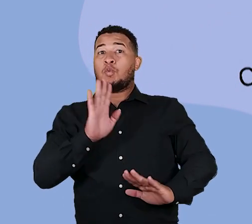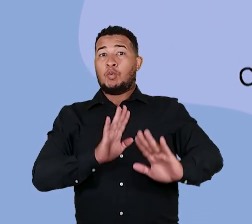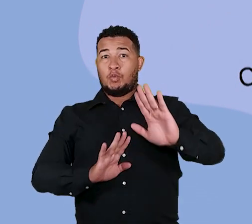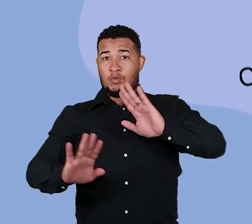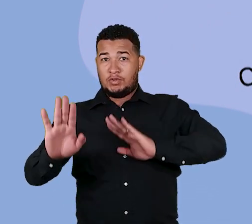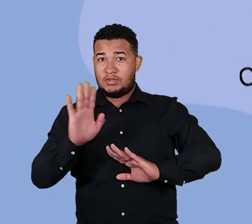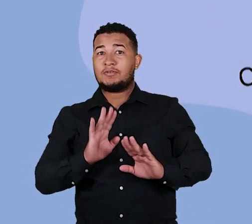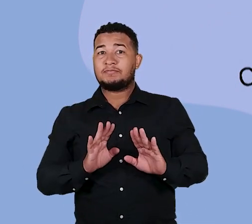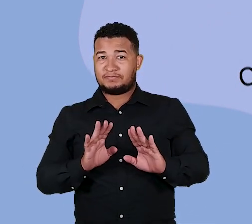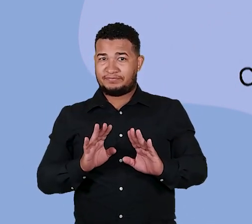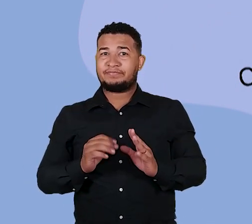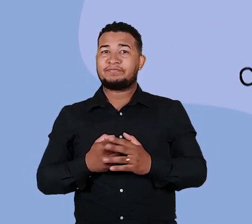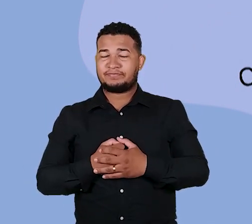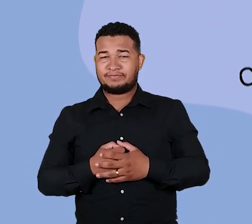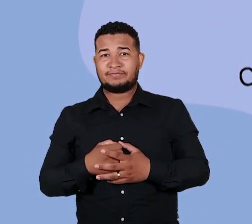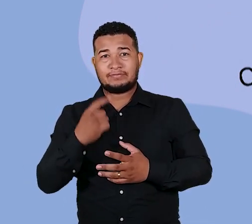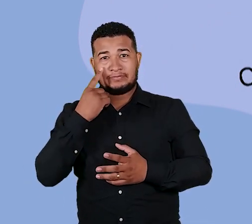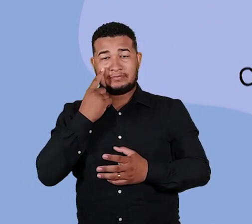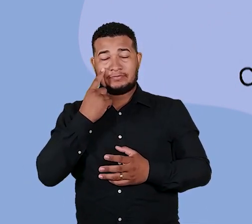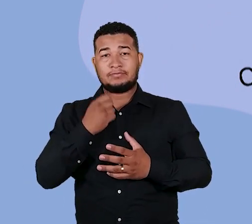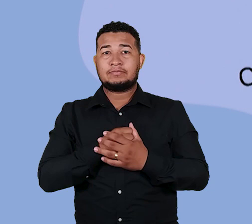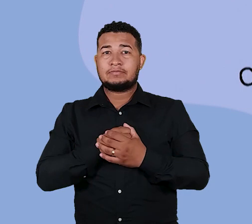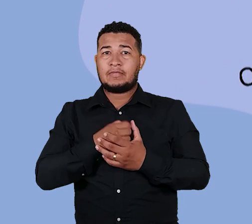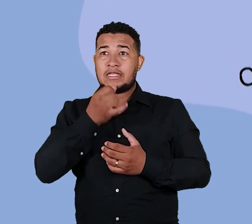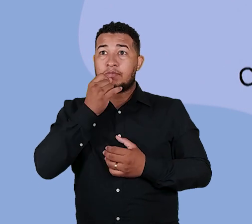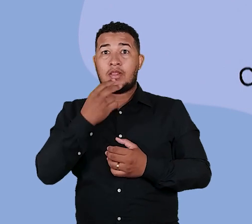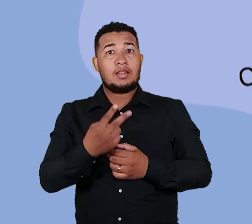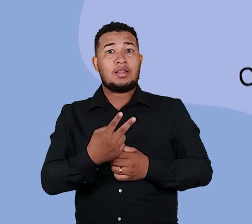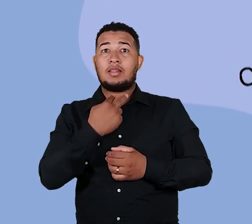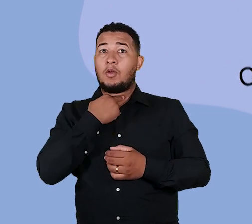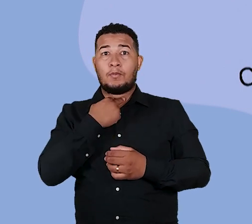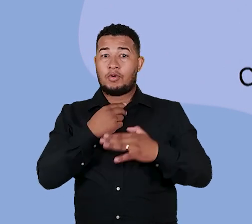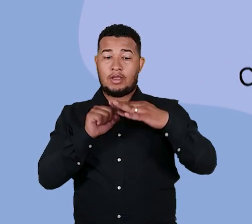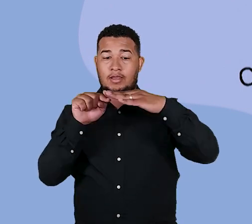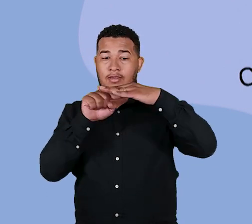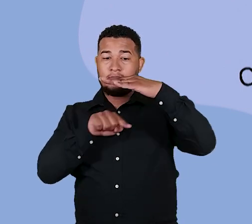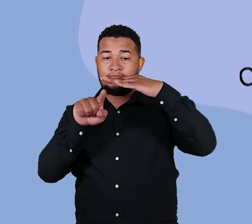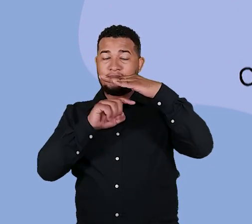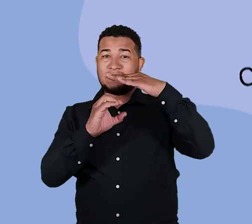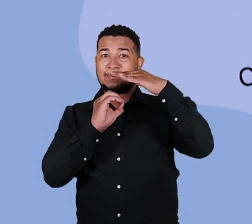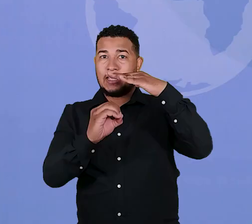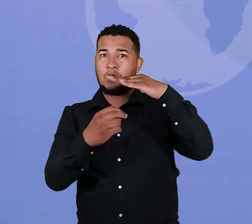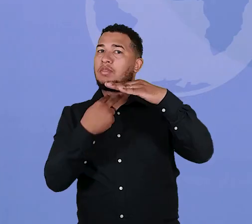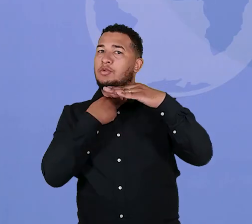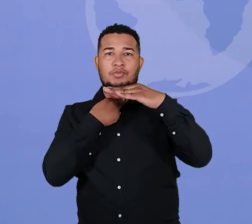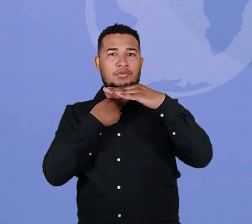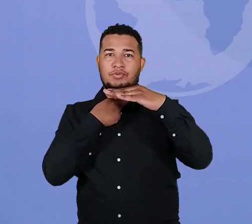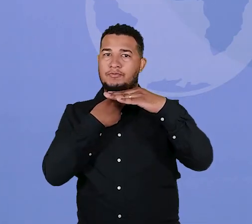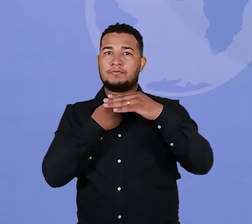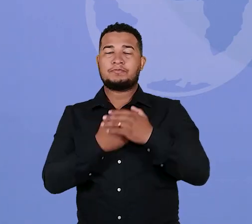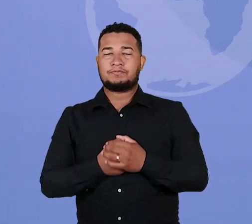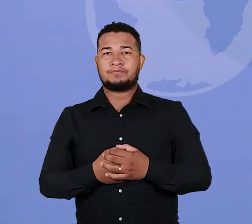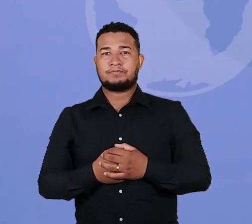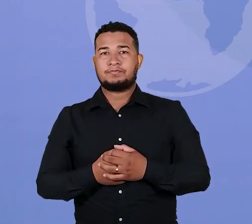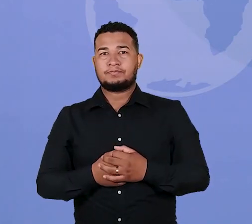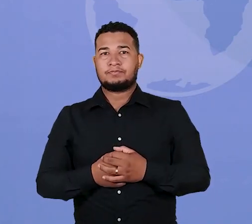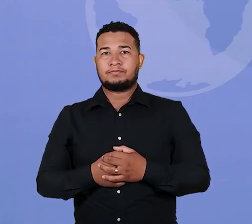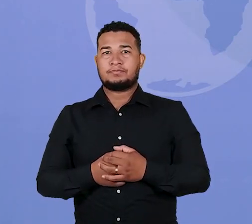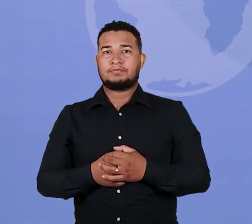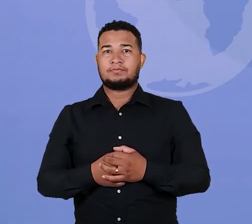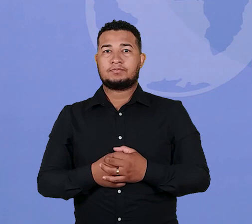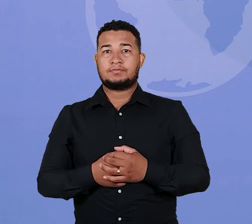Cuidado! O denominador de uma fração não pode ser zero. Olha para mim, presta atenção